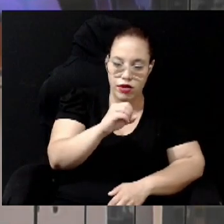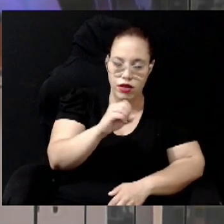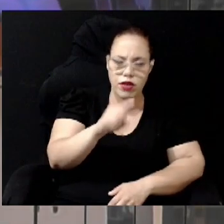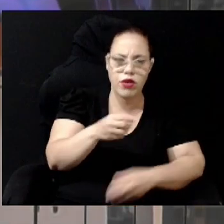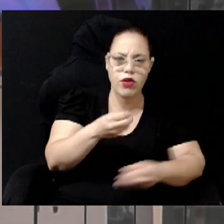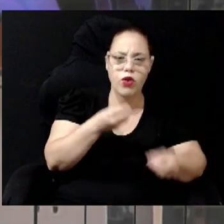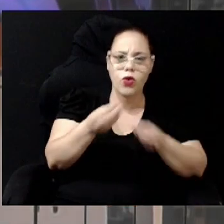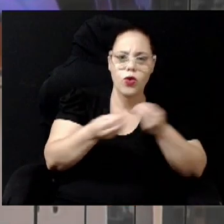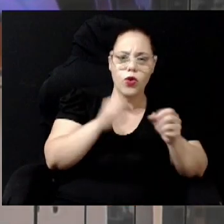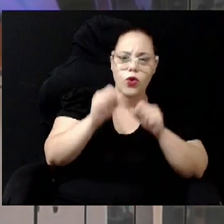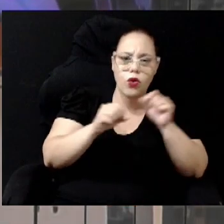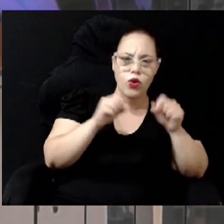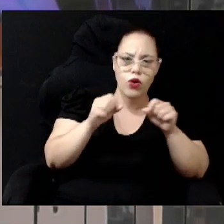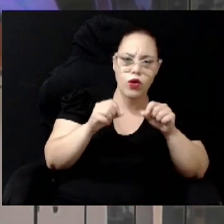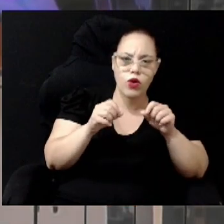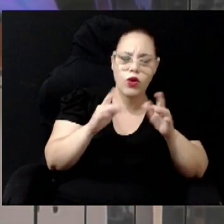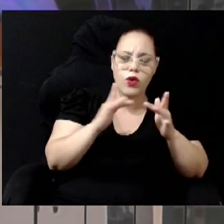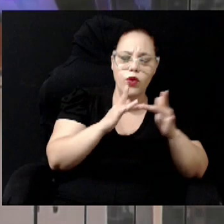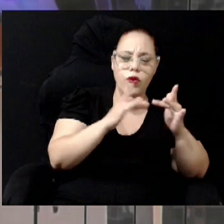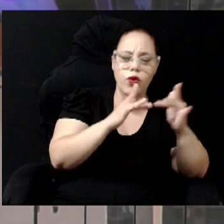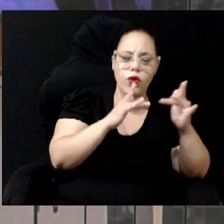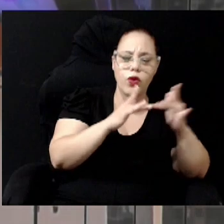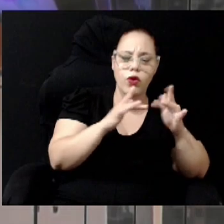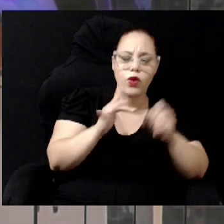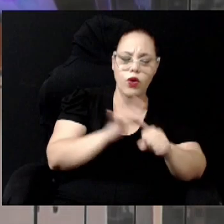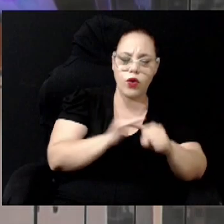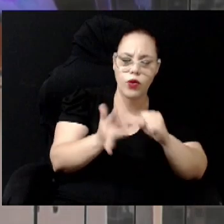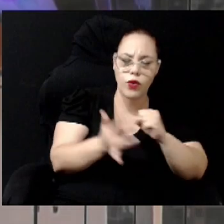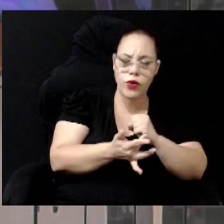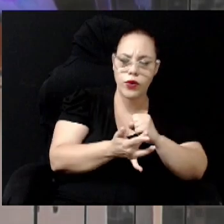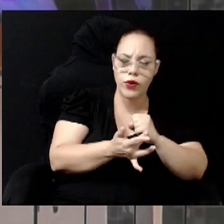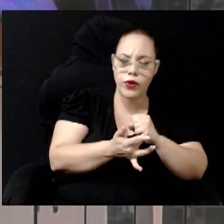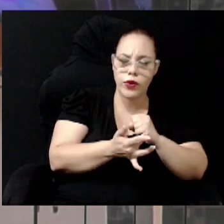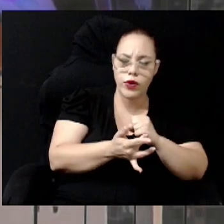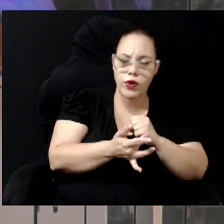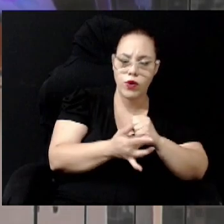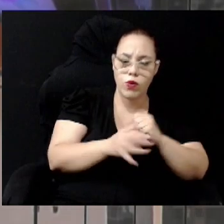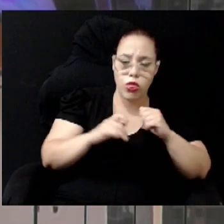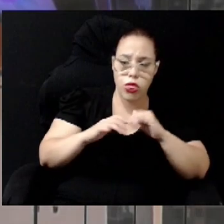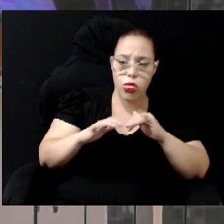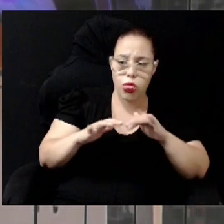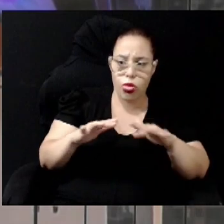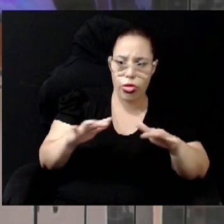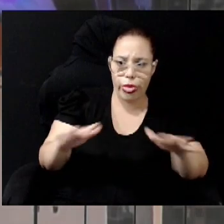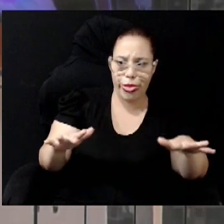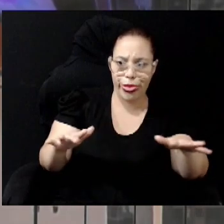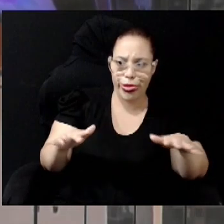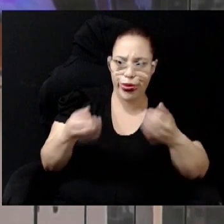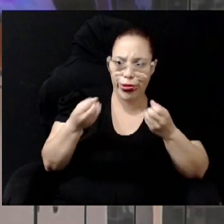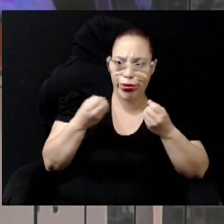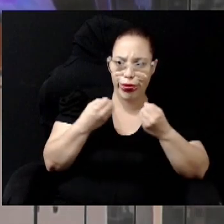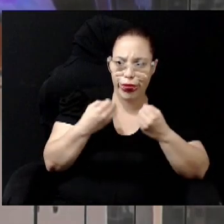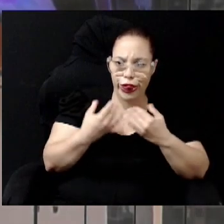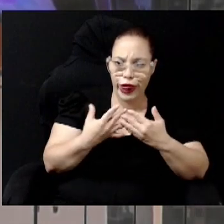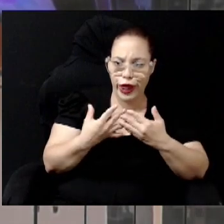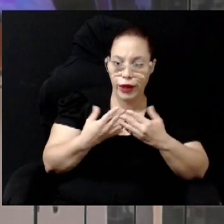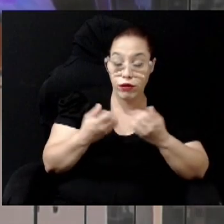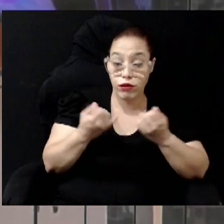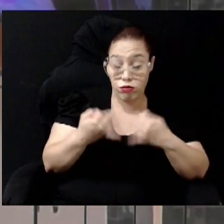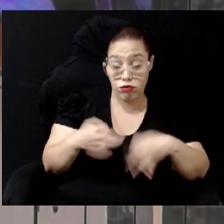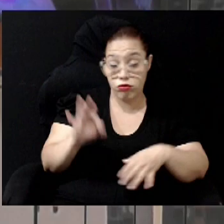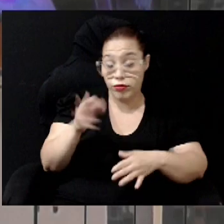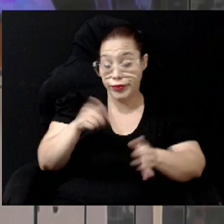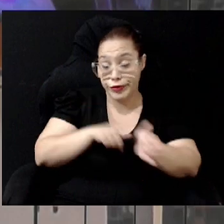de ter mais contato com as redes sociais, de estar sendo mais bombardeado pelas informações? Tem uma explicação na pesquisa para